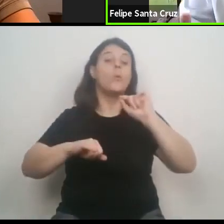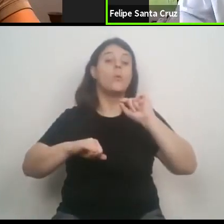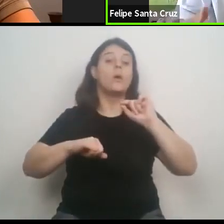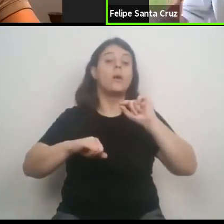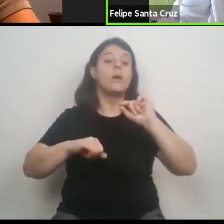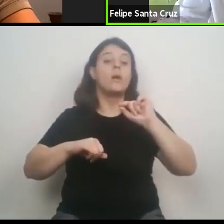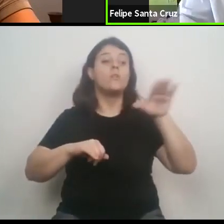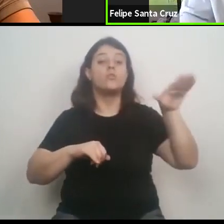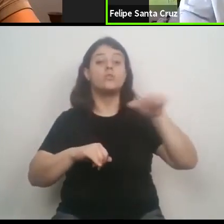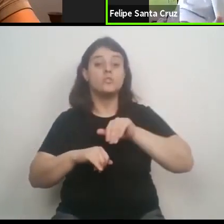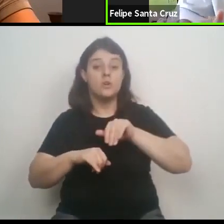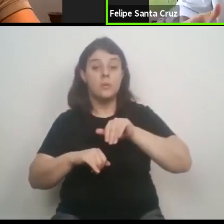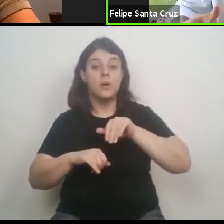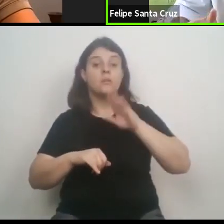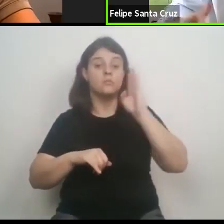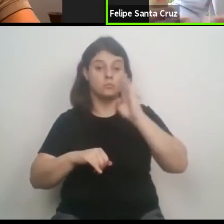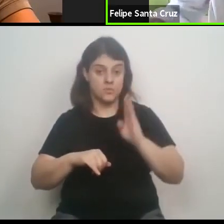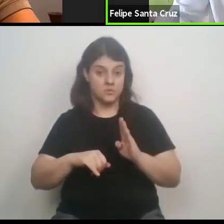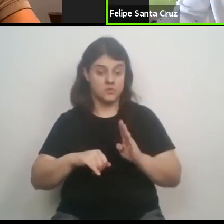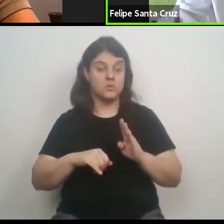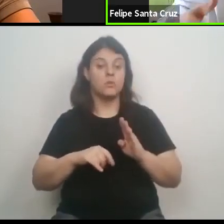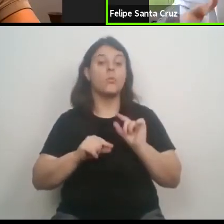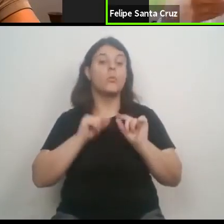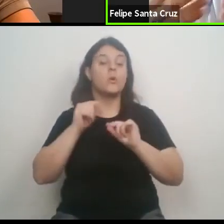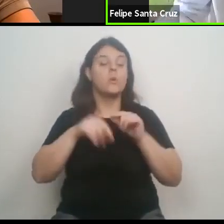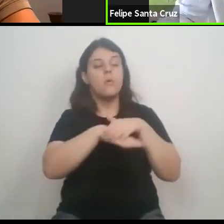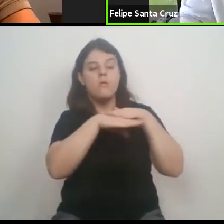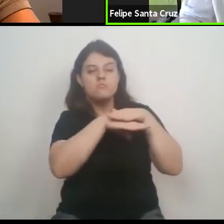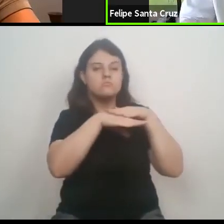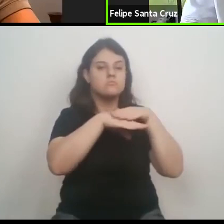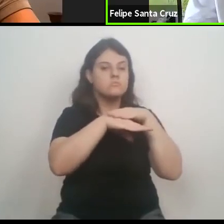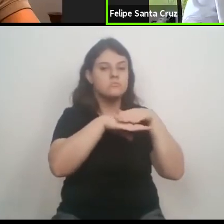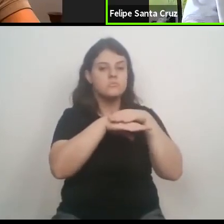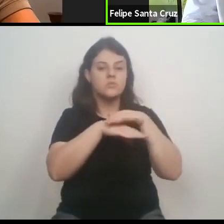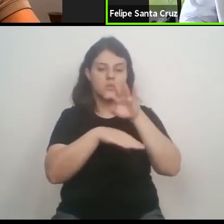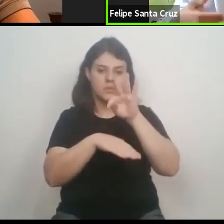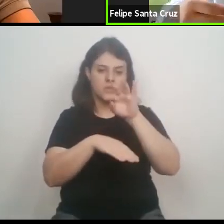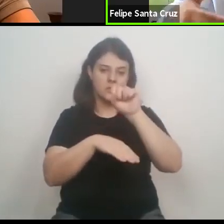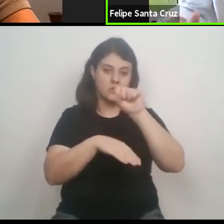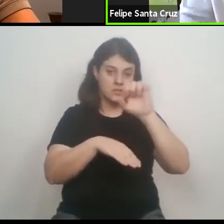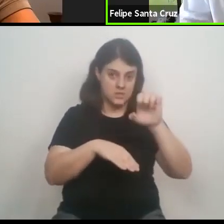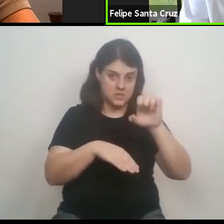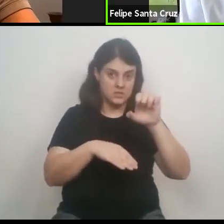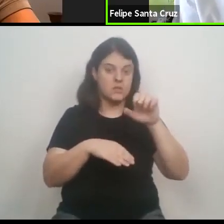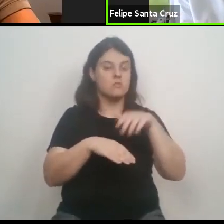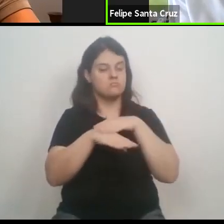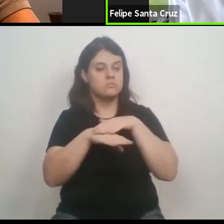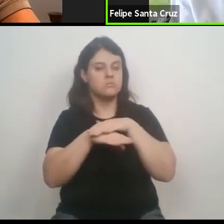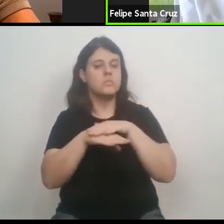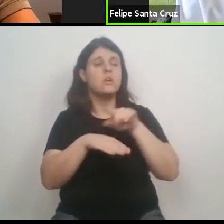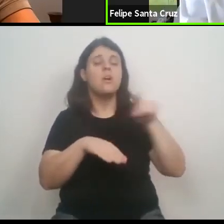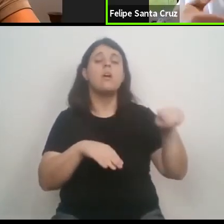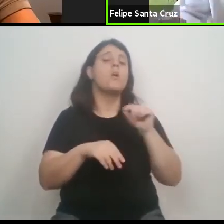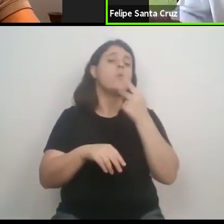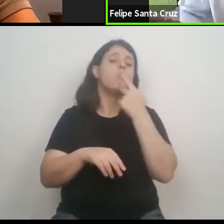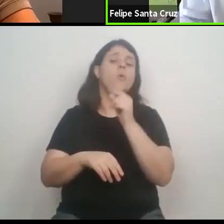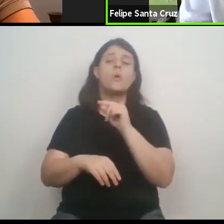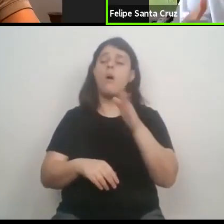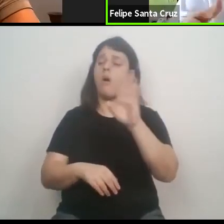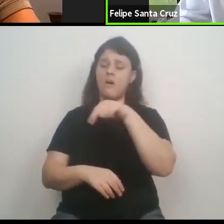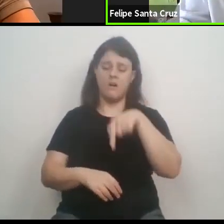para para conversar com o TSE, para uma audiência com o TSE, e simplesmente disse que no Brasil não